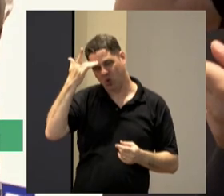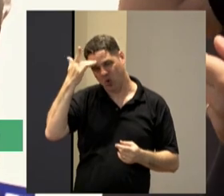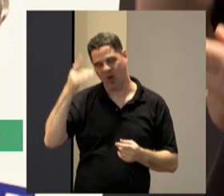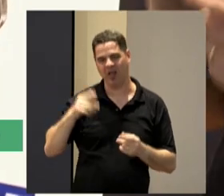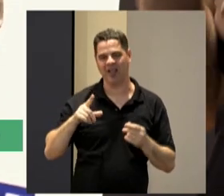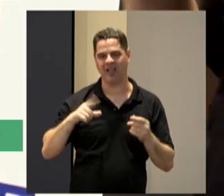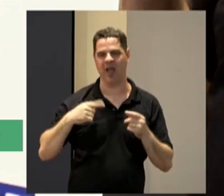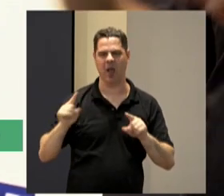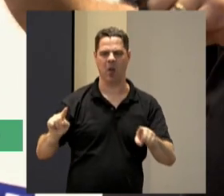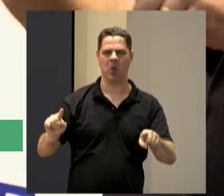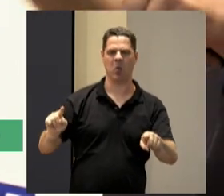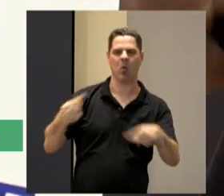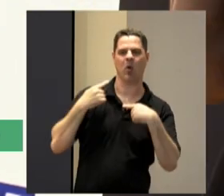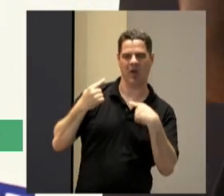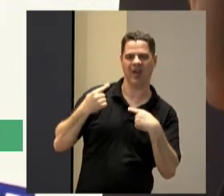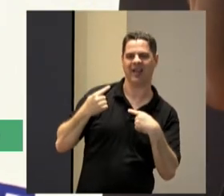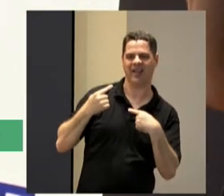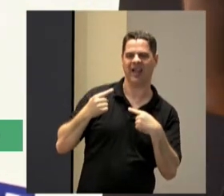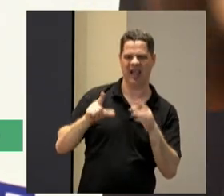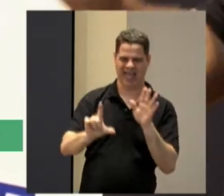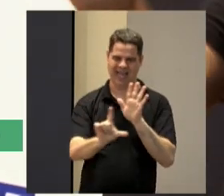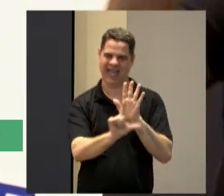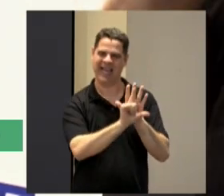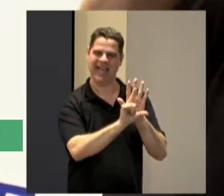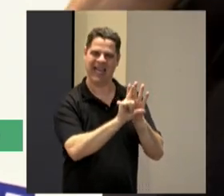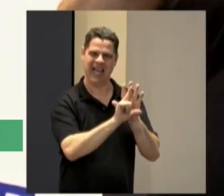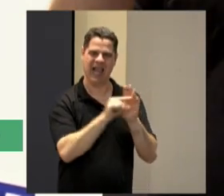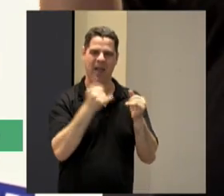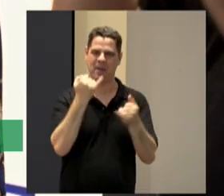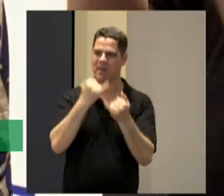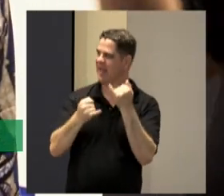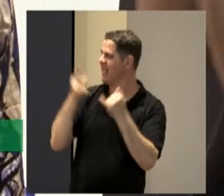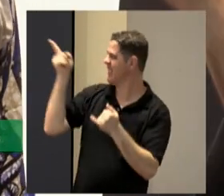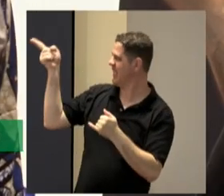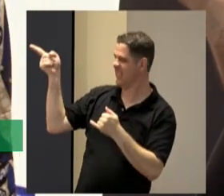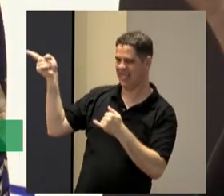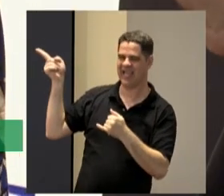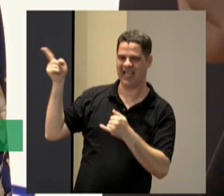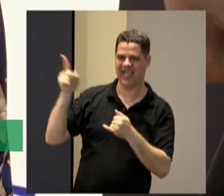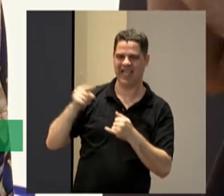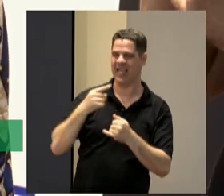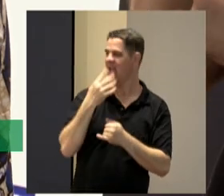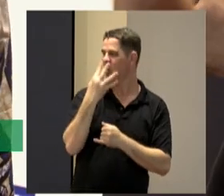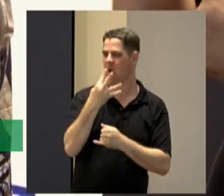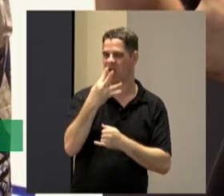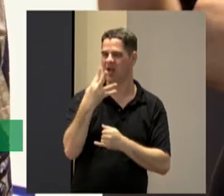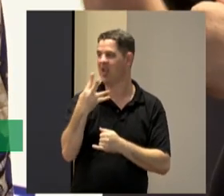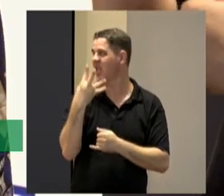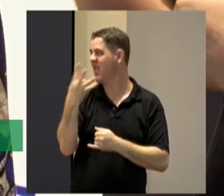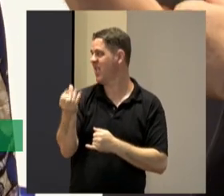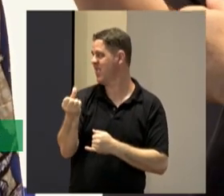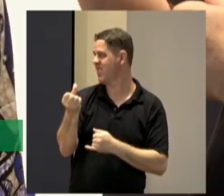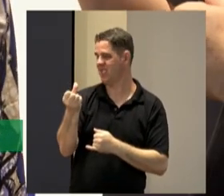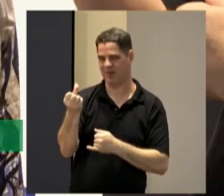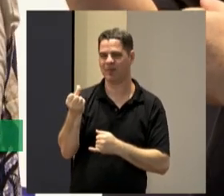ele fez a provocação de uma lei parecida com essa, com a mesma intencionalidade que a